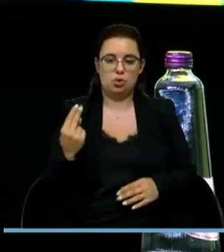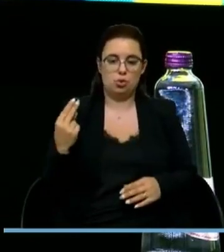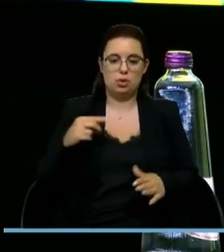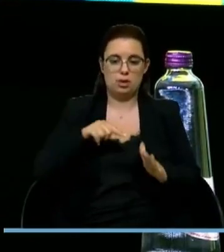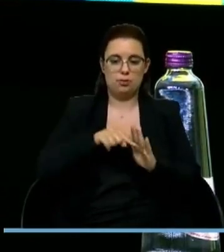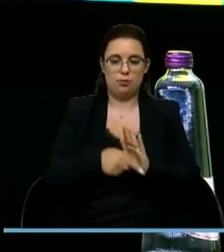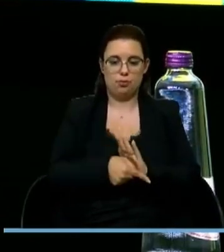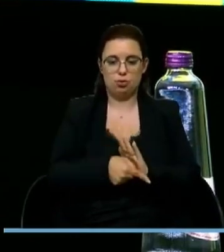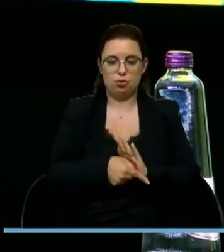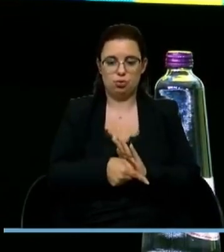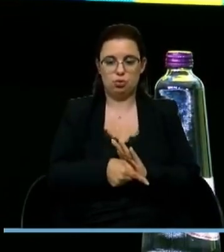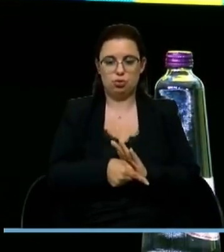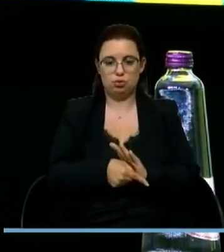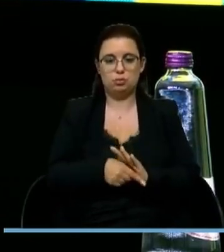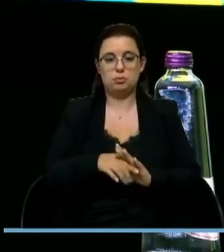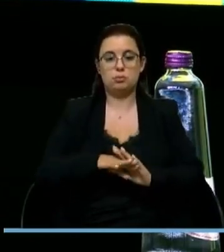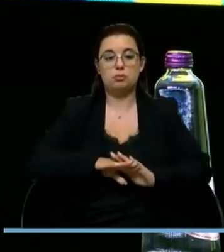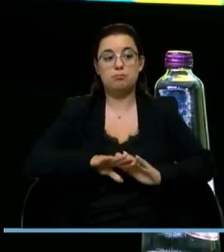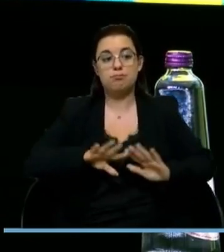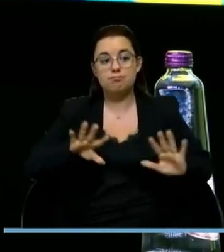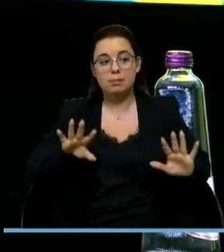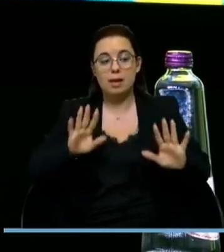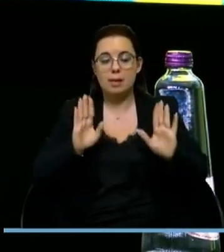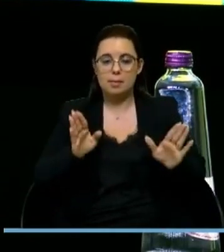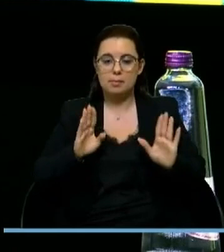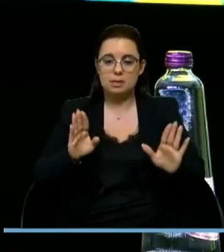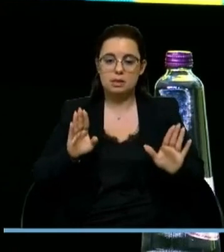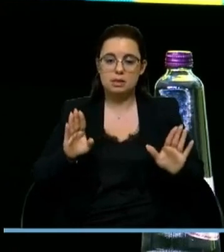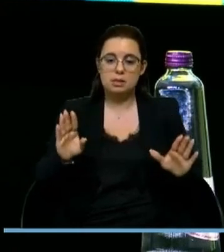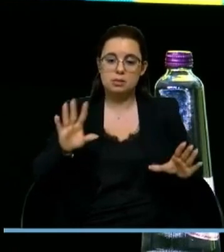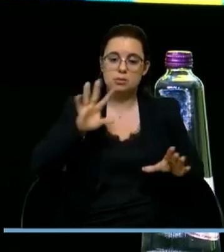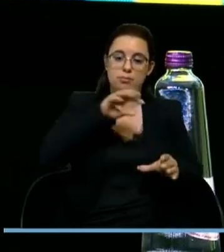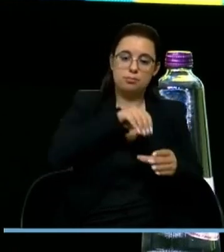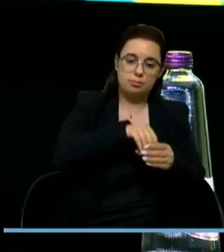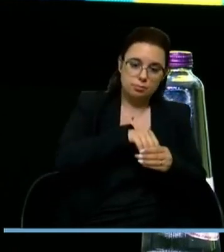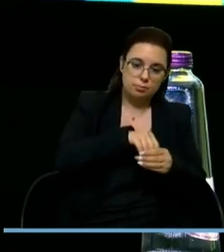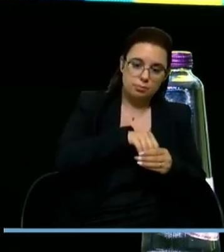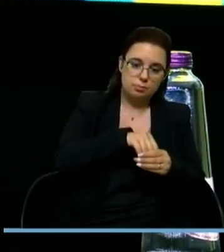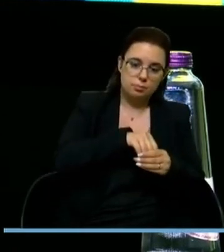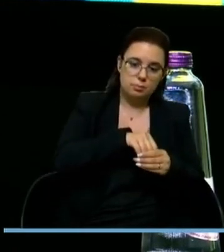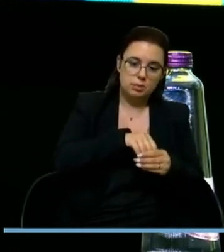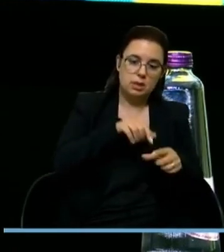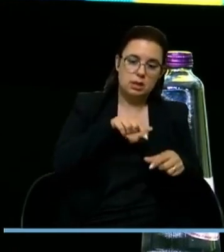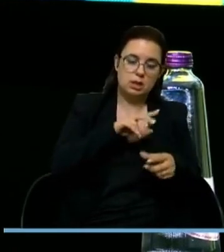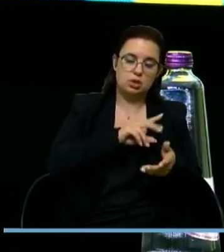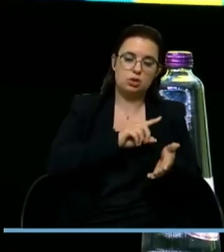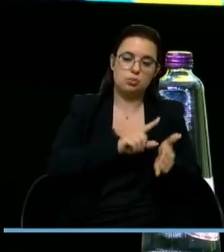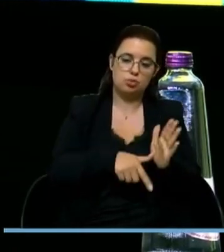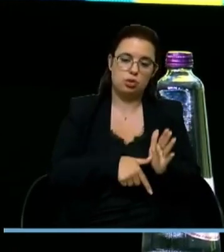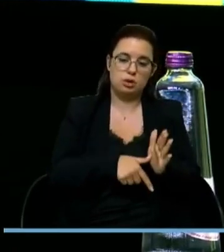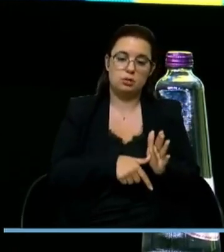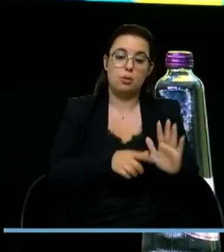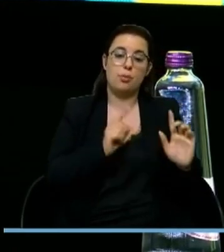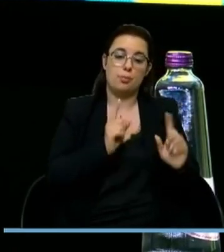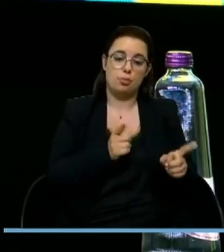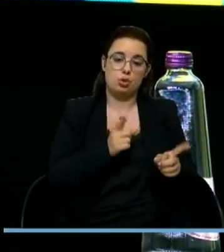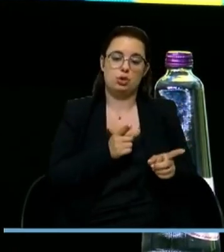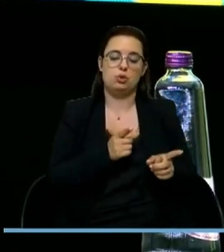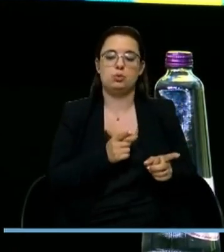fundos de investimento em formato tokenizado têm cabimento aqui neste tipo de projetos. E,